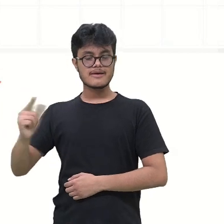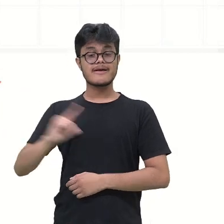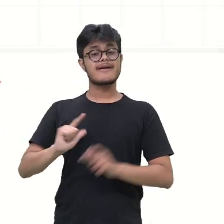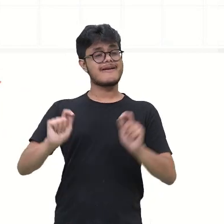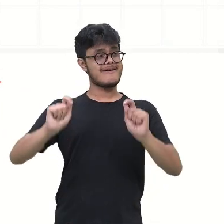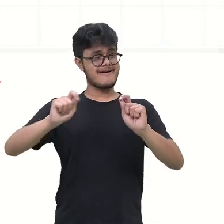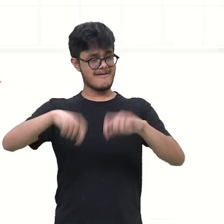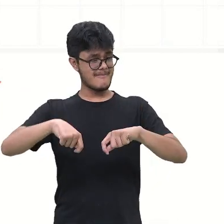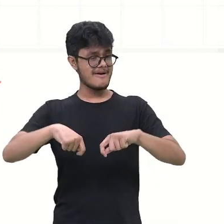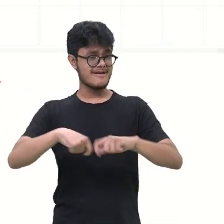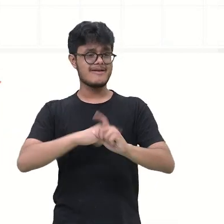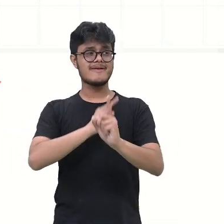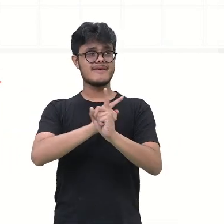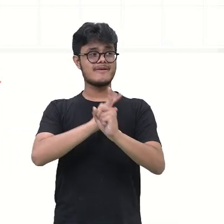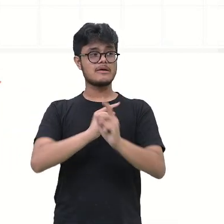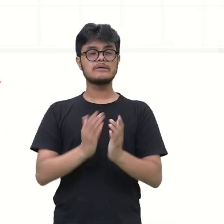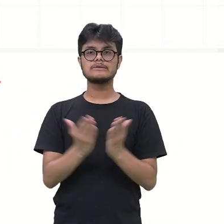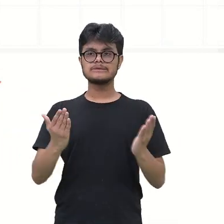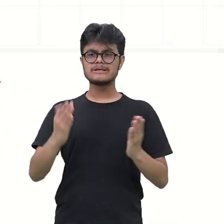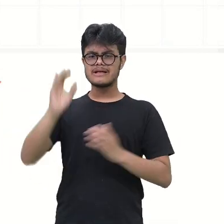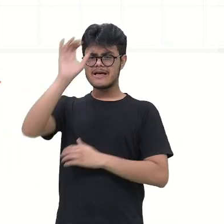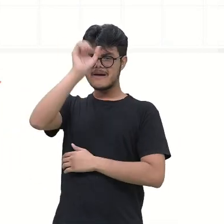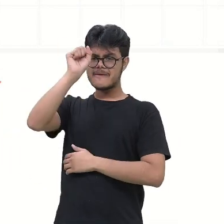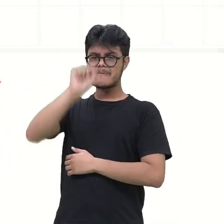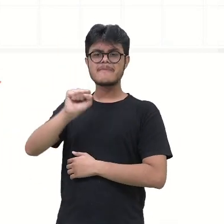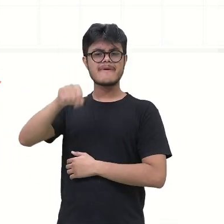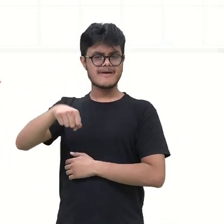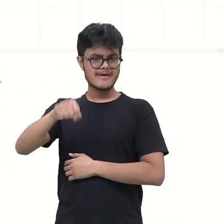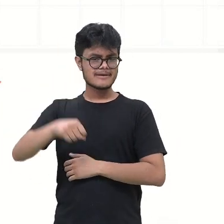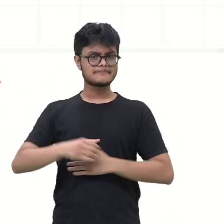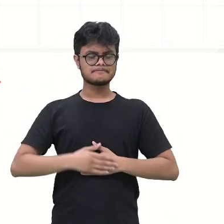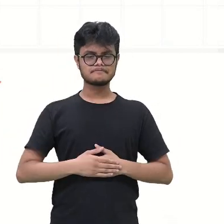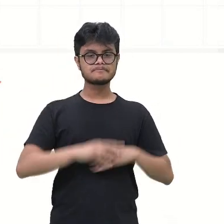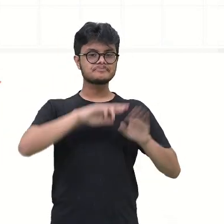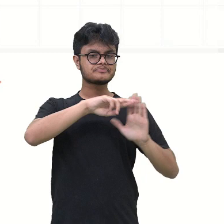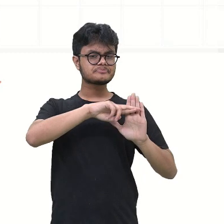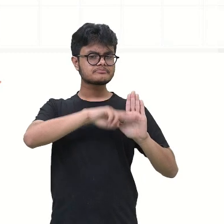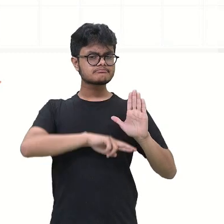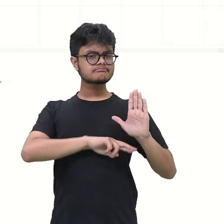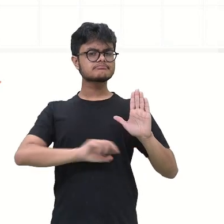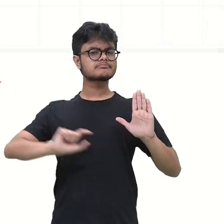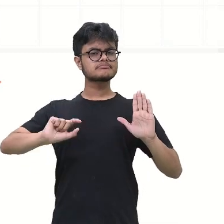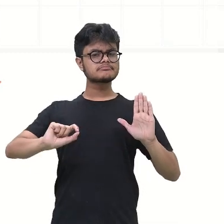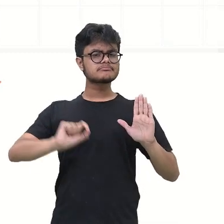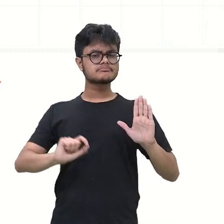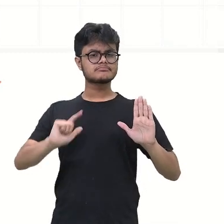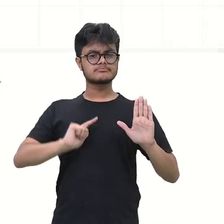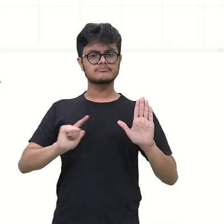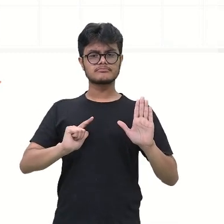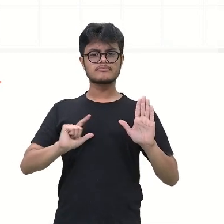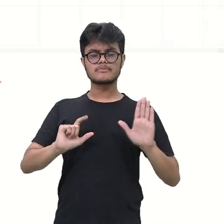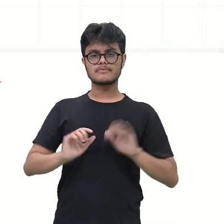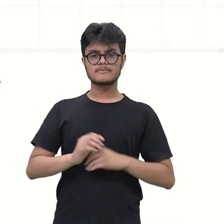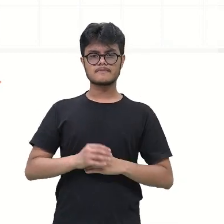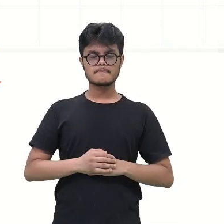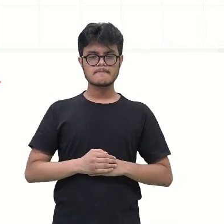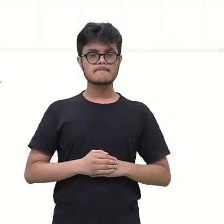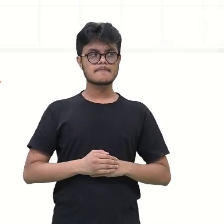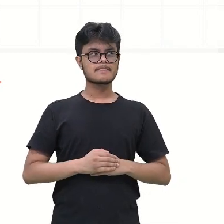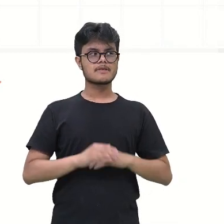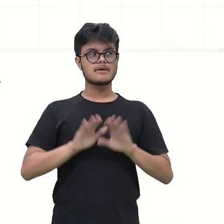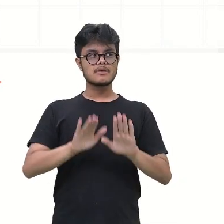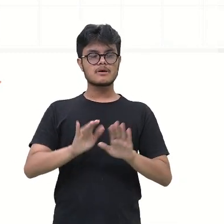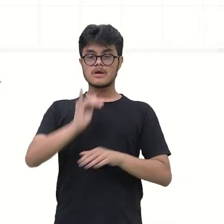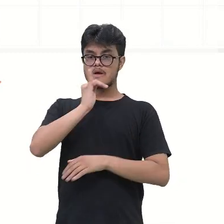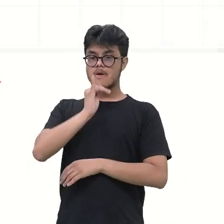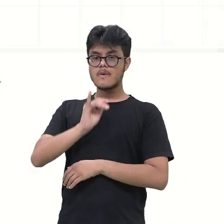0,3333, né? A gente aprendeu uma regrinha que diz o seguinte: isso aqui é a mesma coisa que... 9 não.